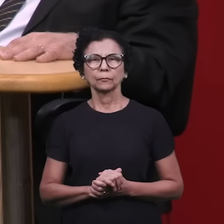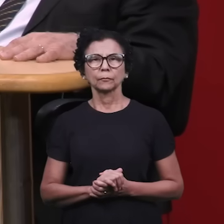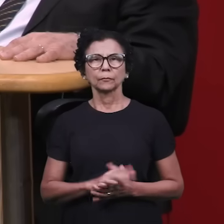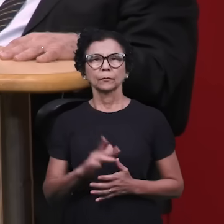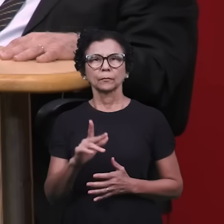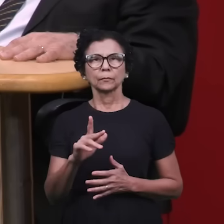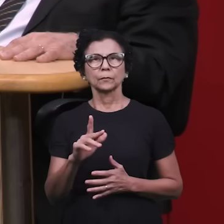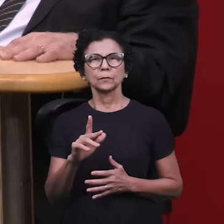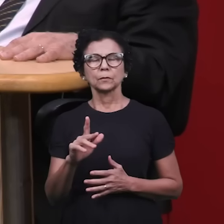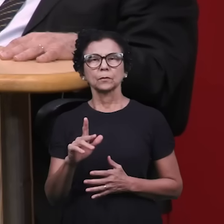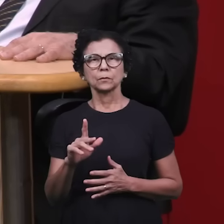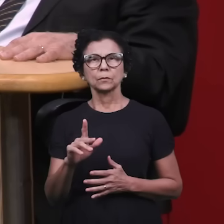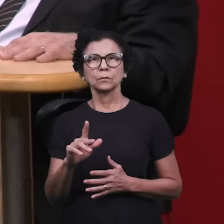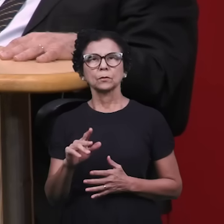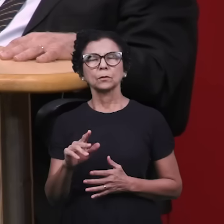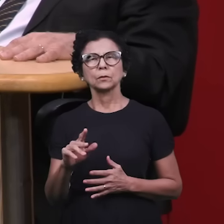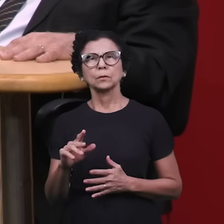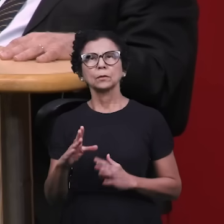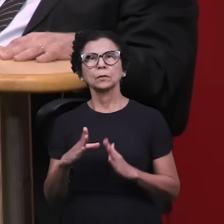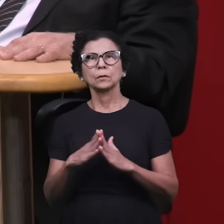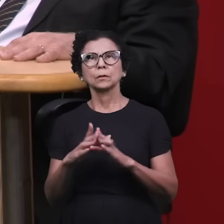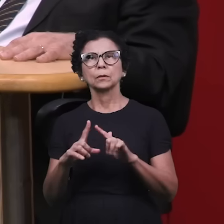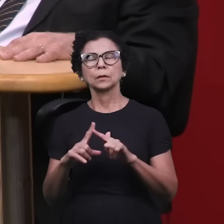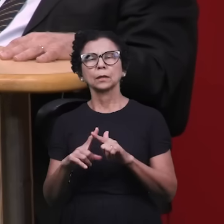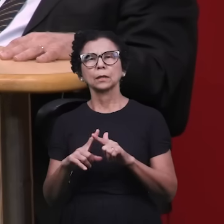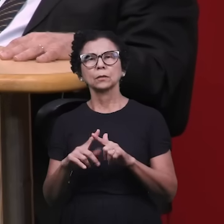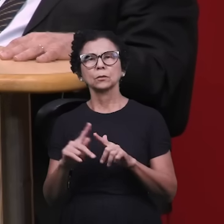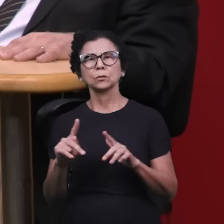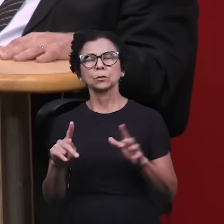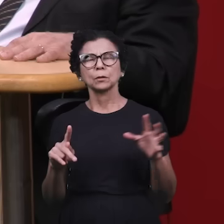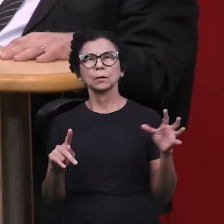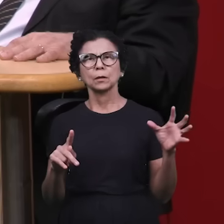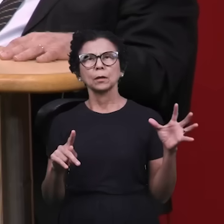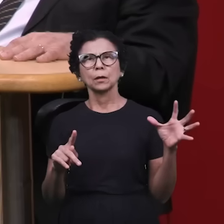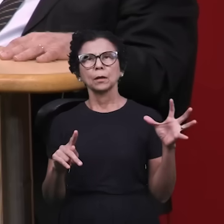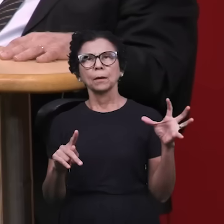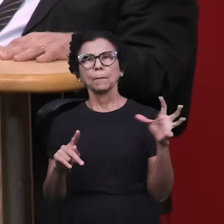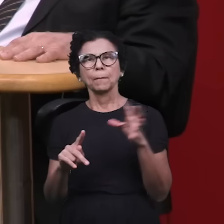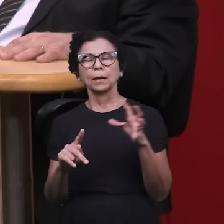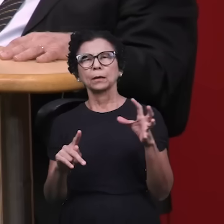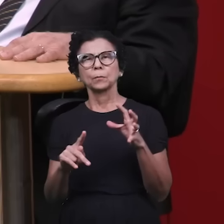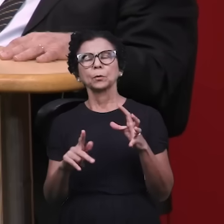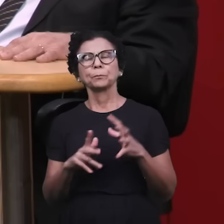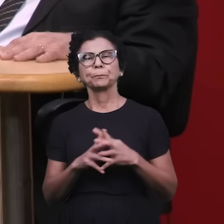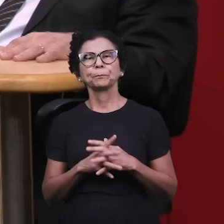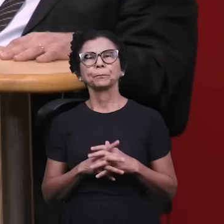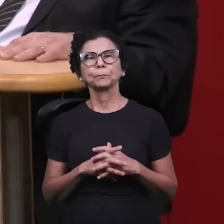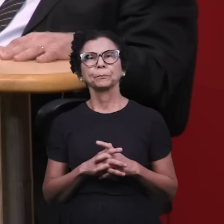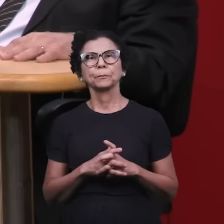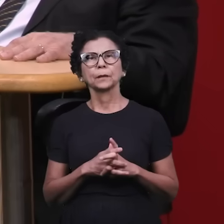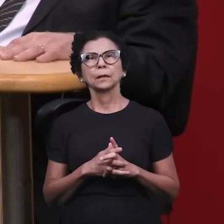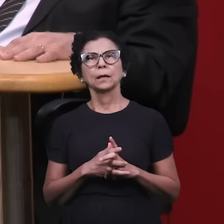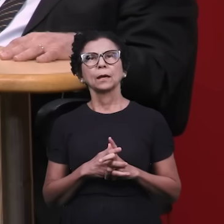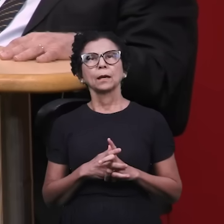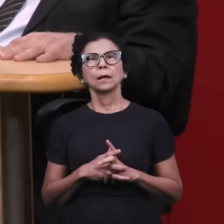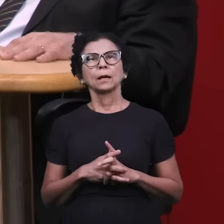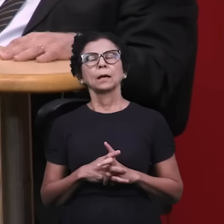O desvio da fé foi uma coisa muito astuciosa, porque quando